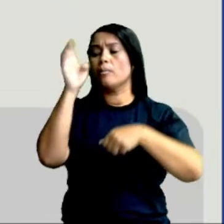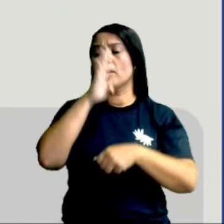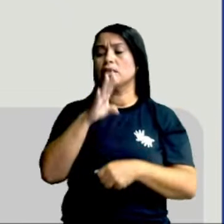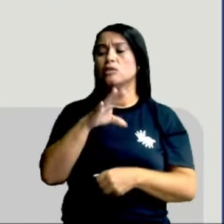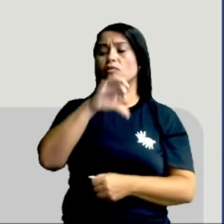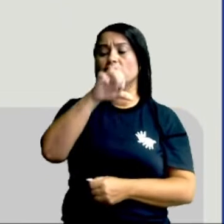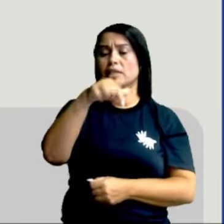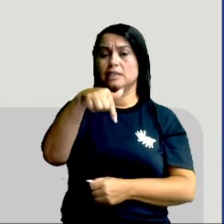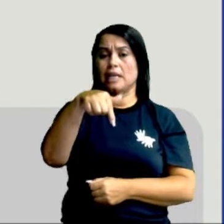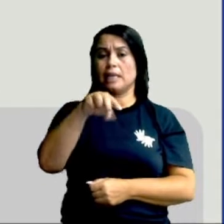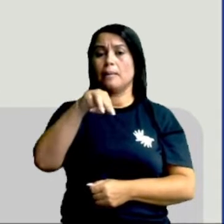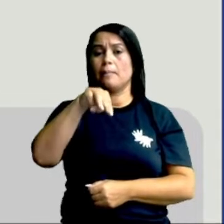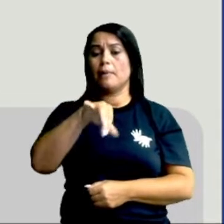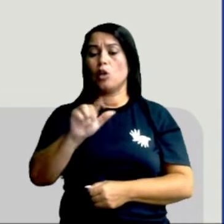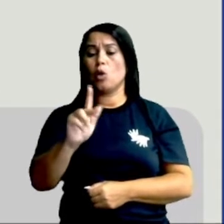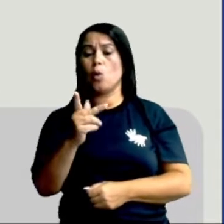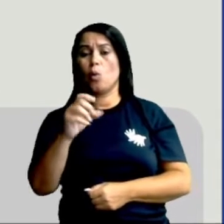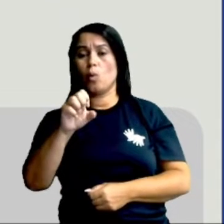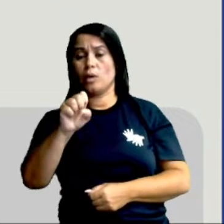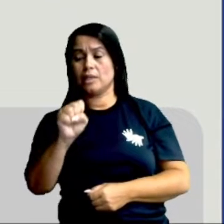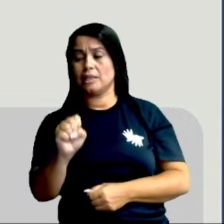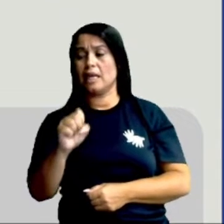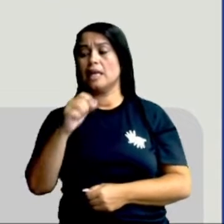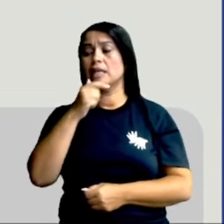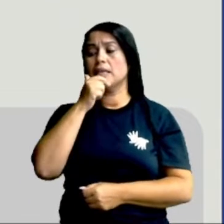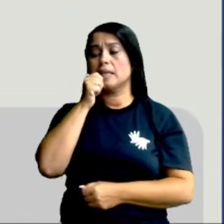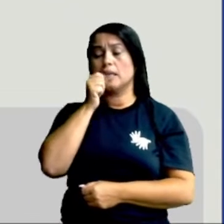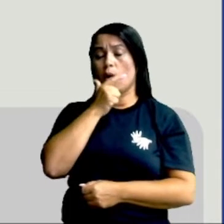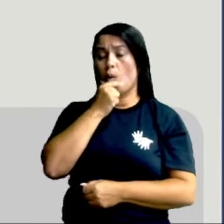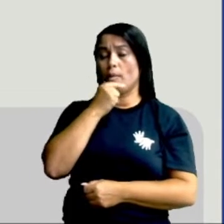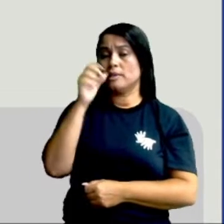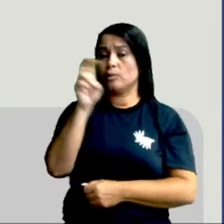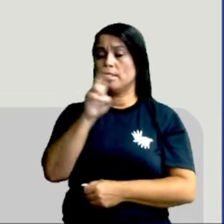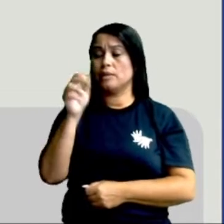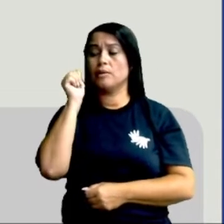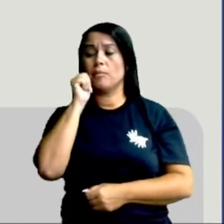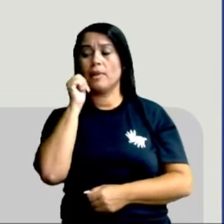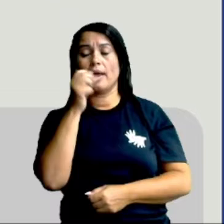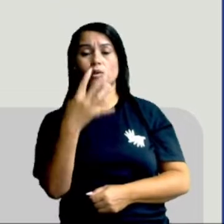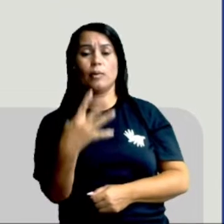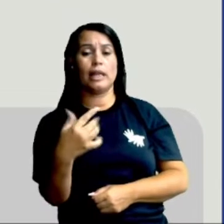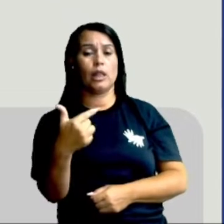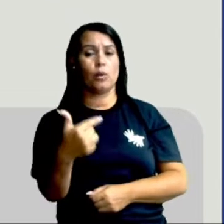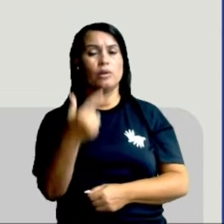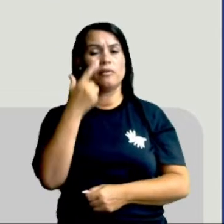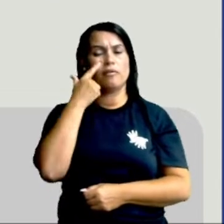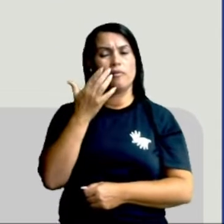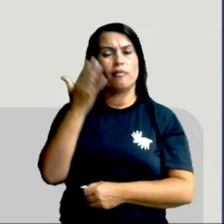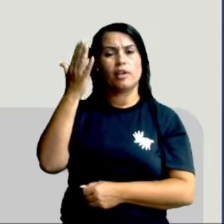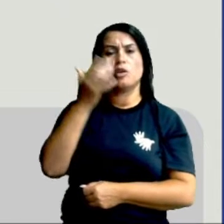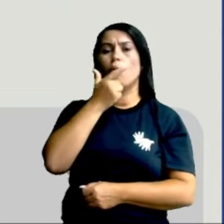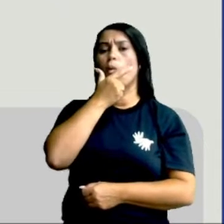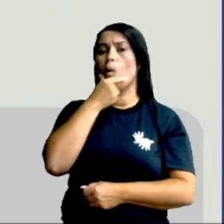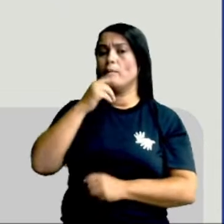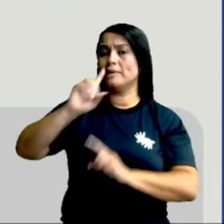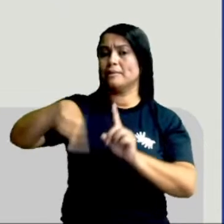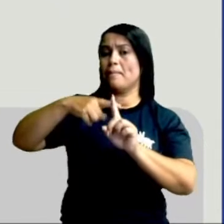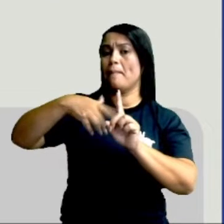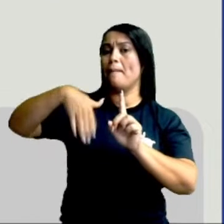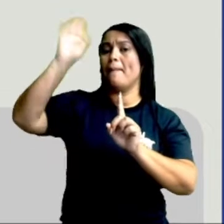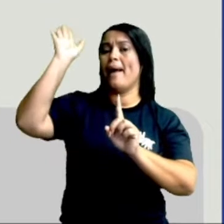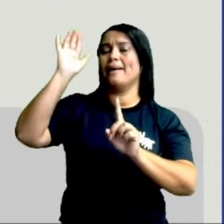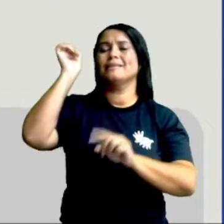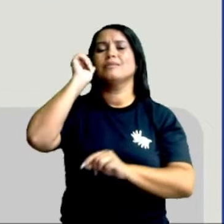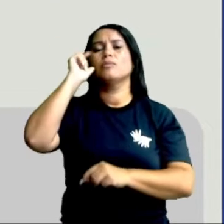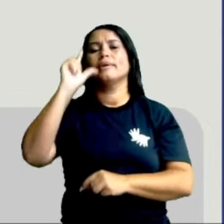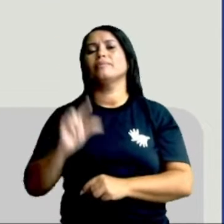aí 55 milhões de homens e 42 milhões de mulheres. Percebam que o número de homens é maior em relação